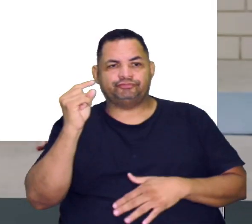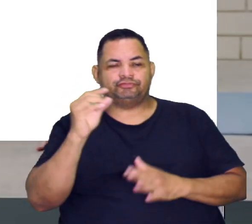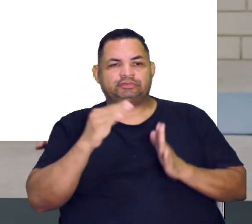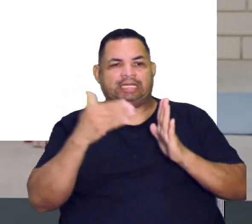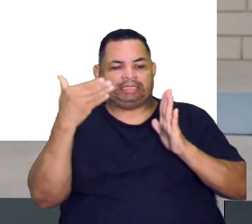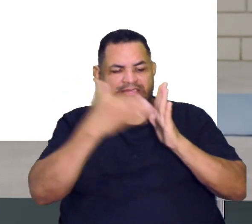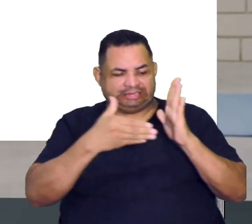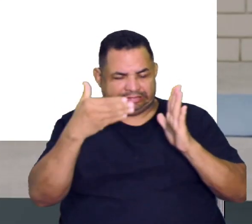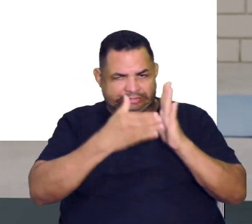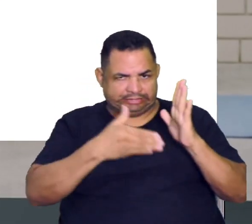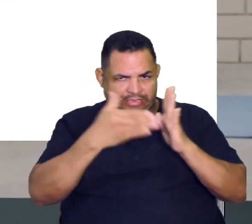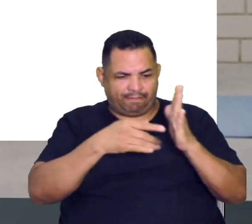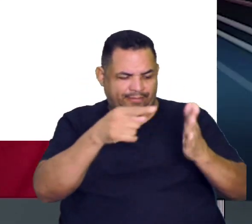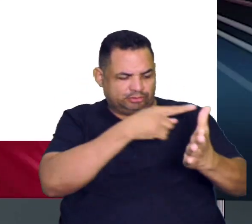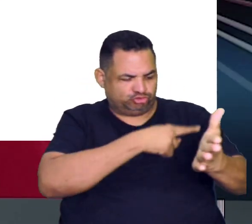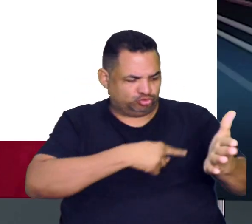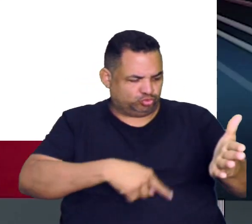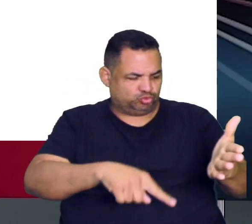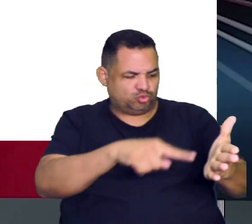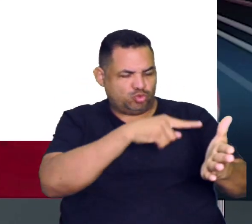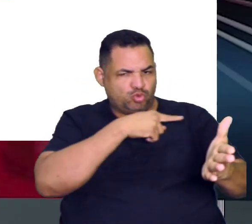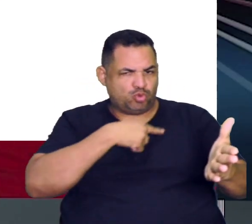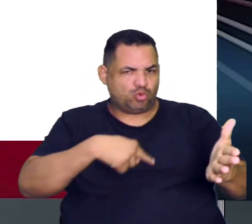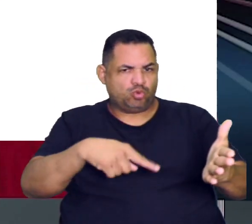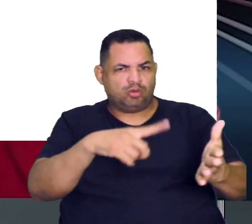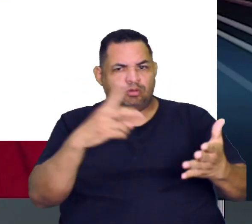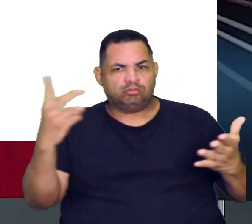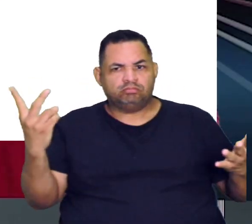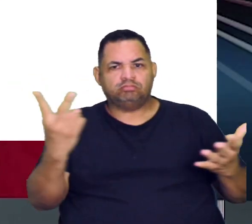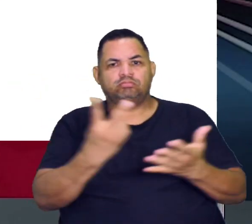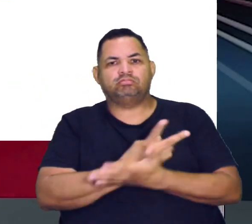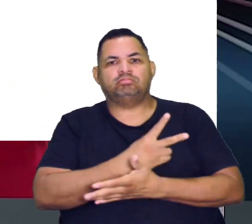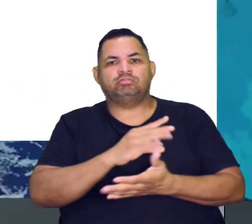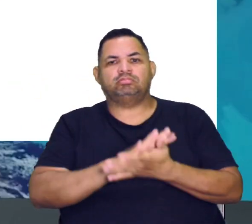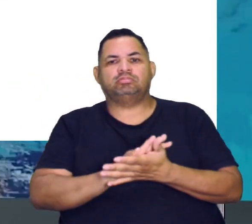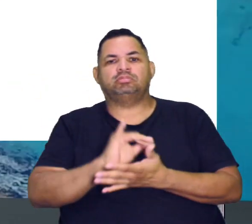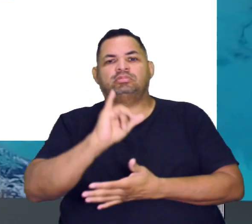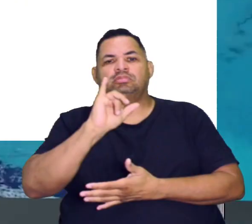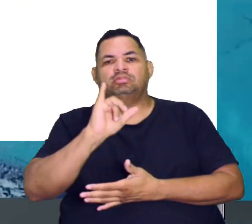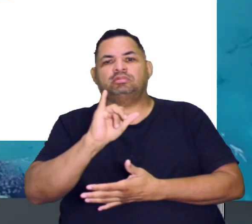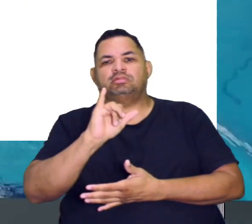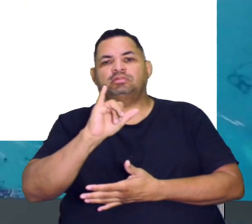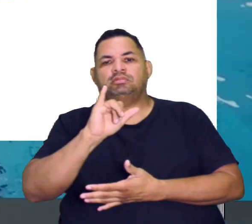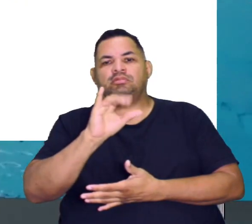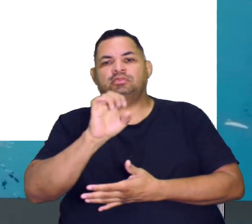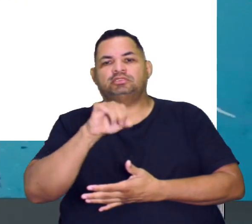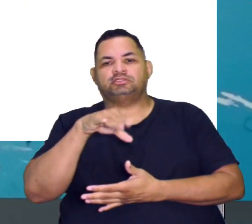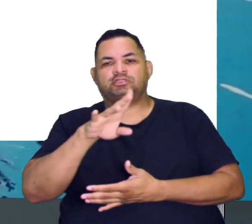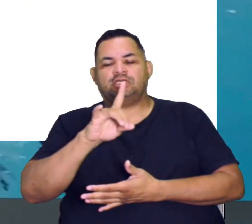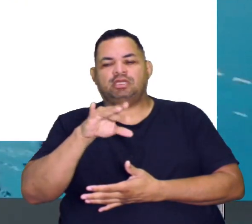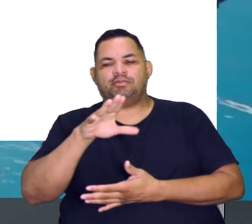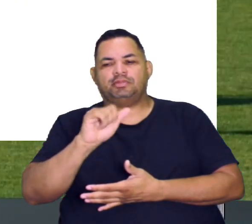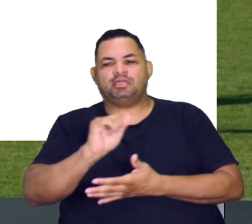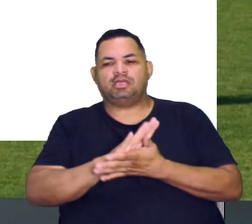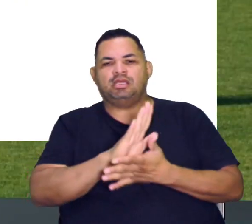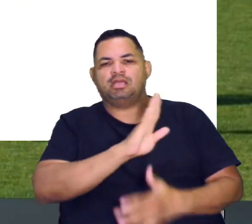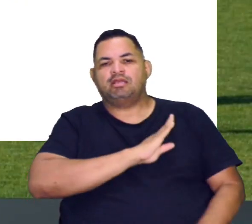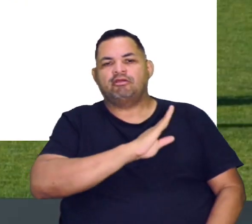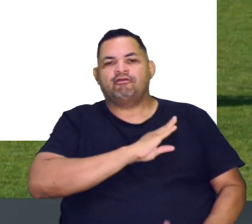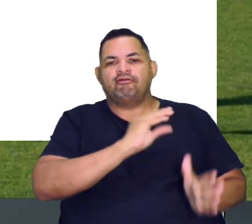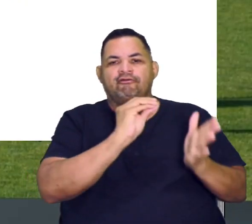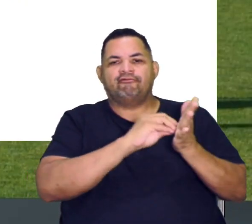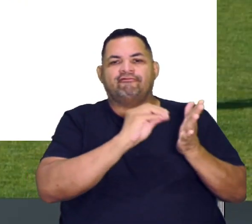do sangue na artéria, tá? Vai ocorrer a isquemia cardíaca, ou seja, a ausência de